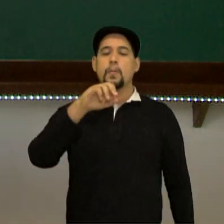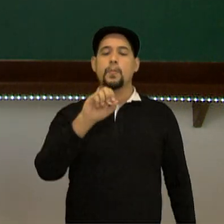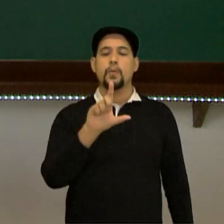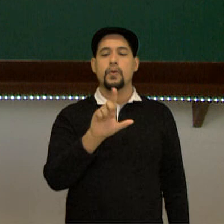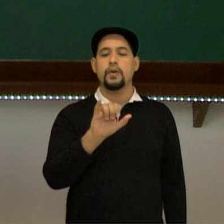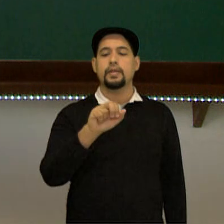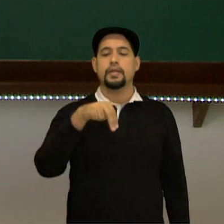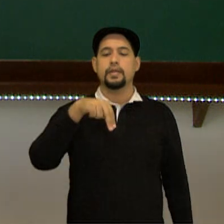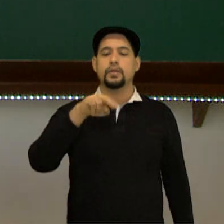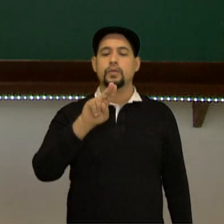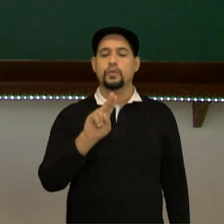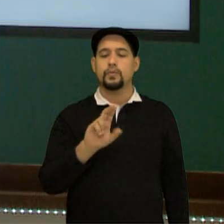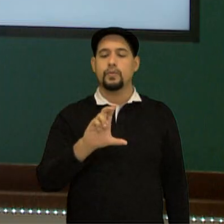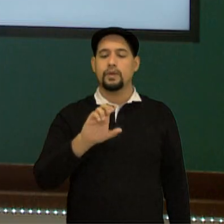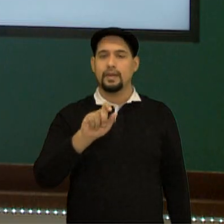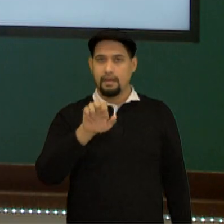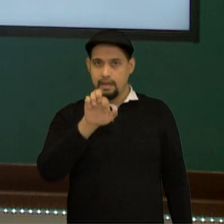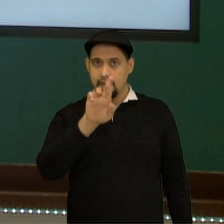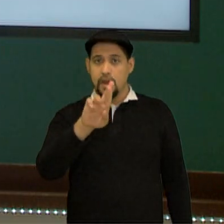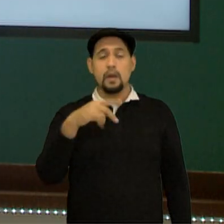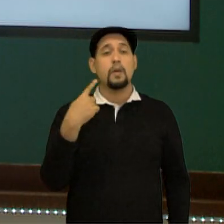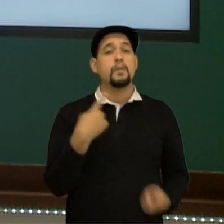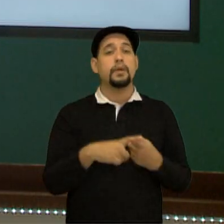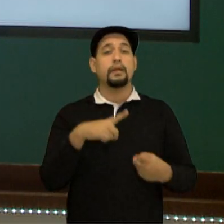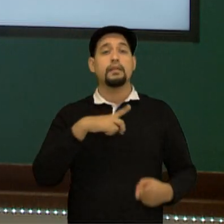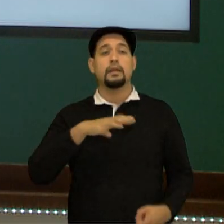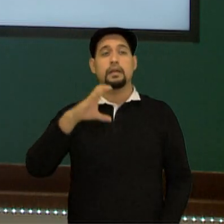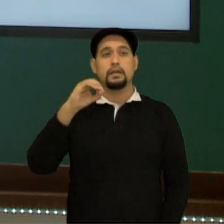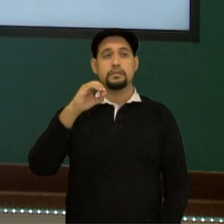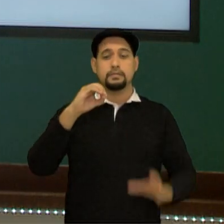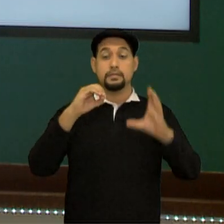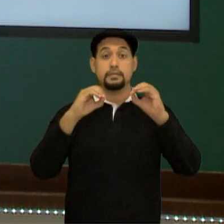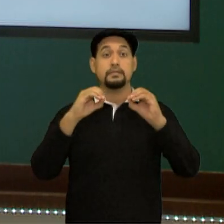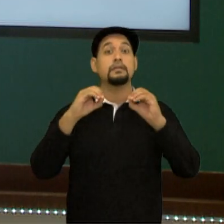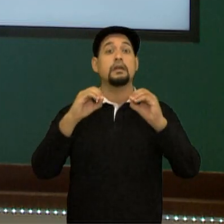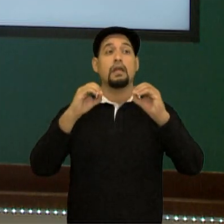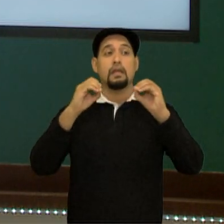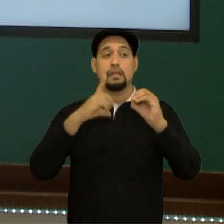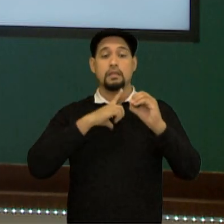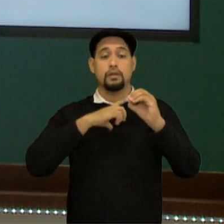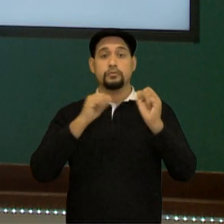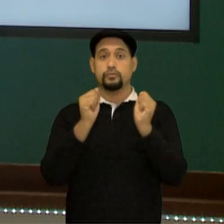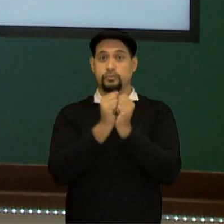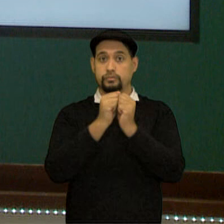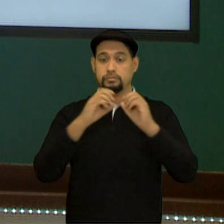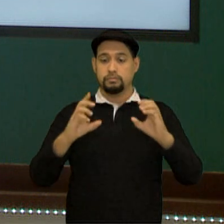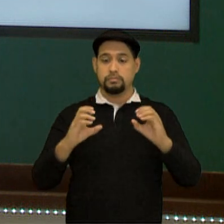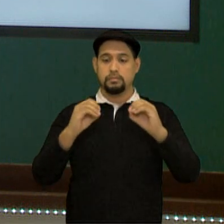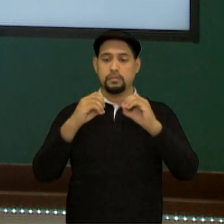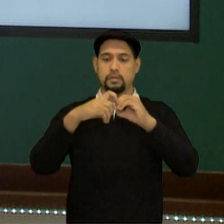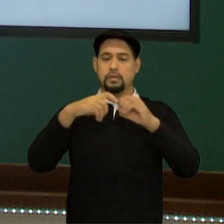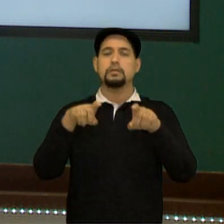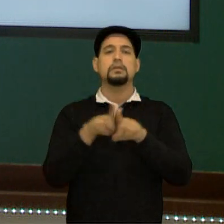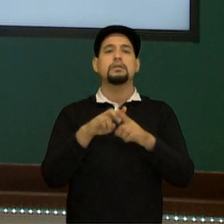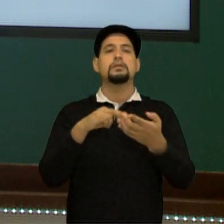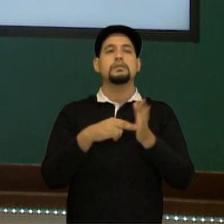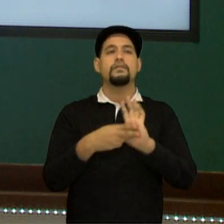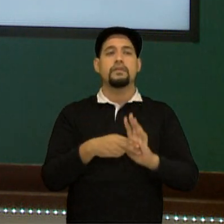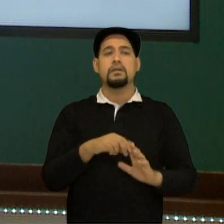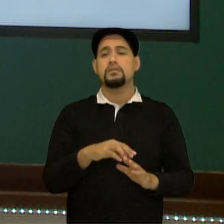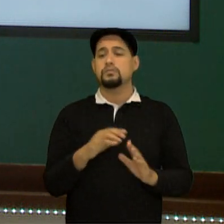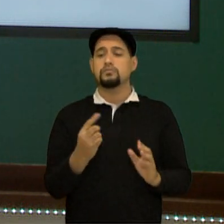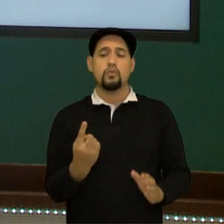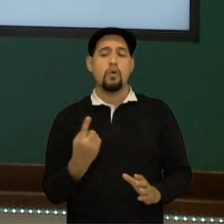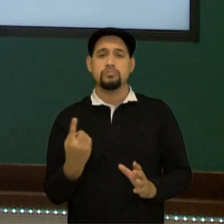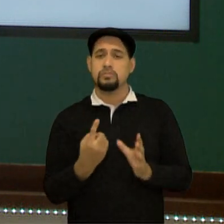polinuclear. Por quê? Porque tem 2 anéis aromáticos que a constituem e ela é isolada.